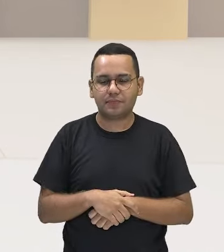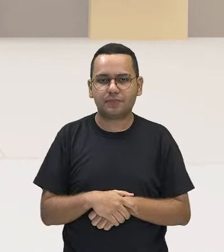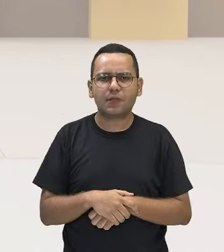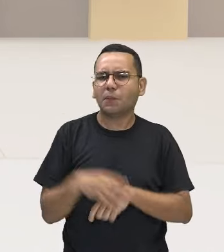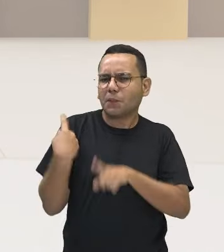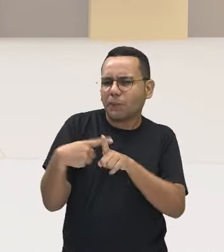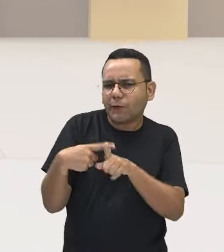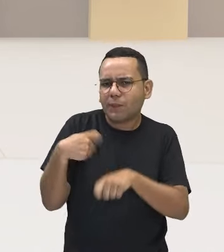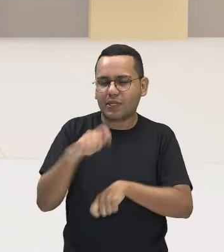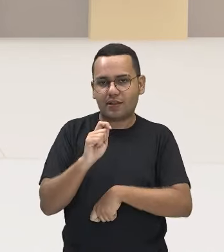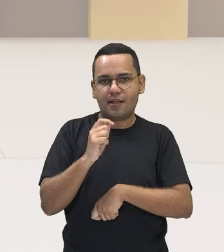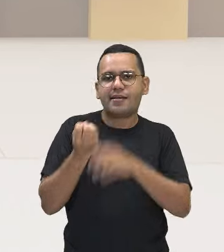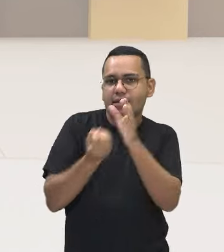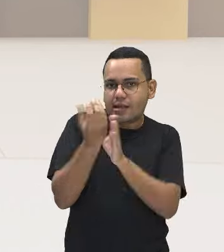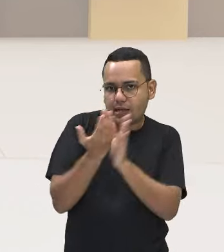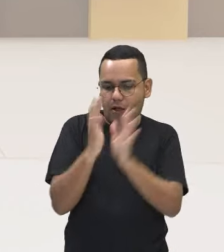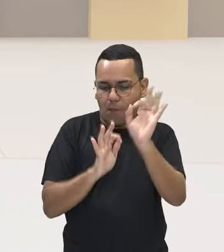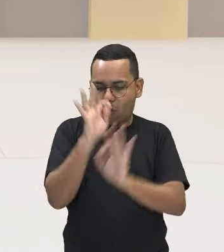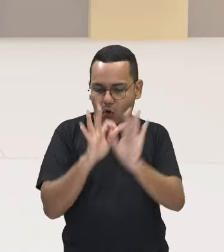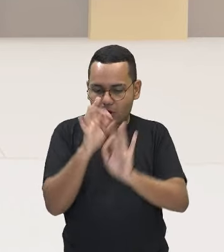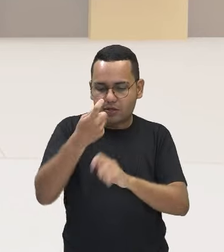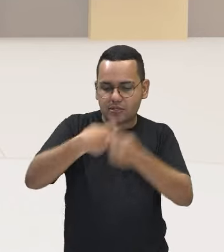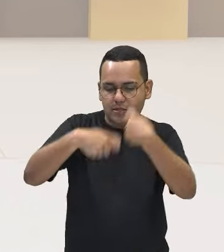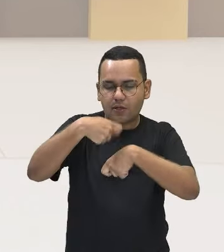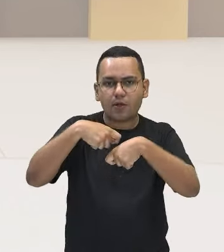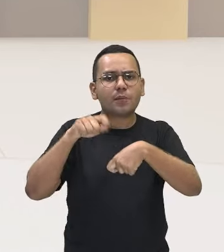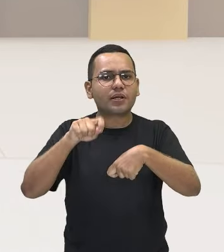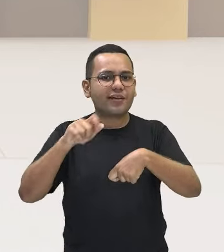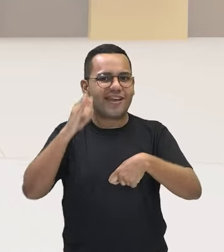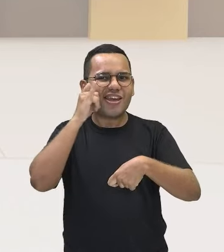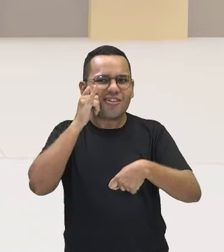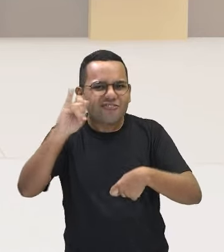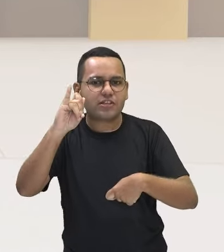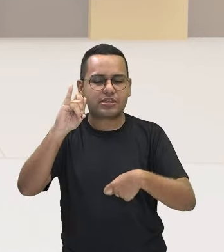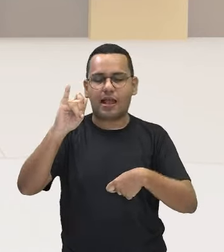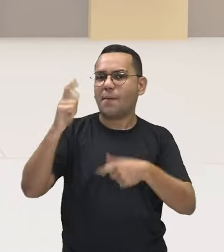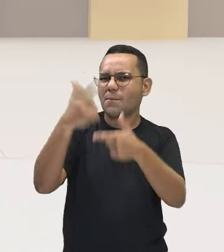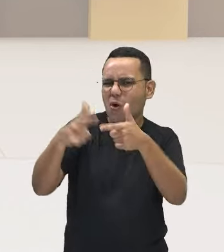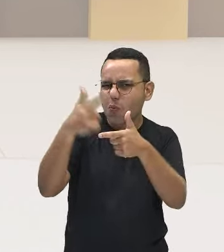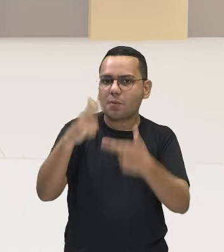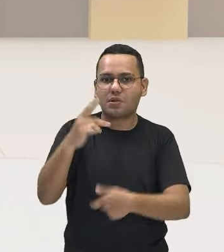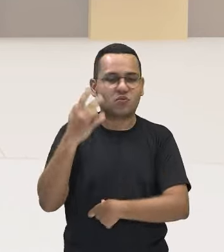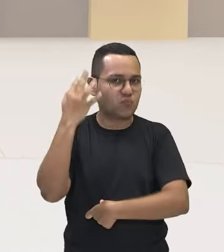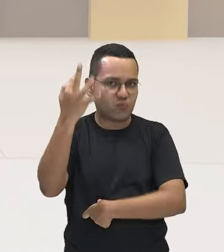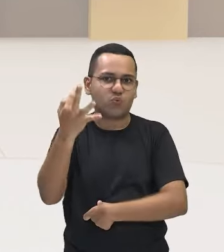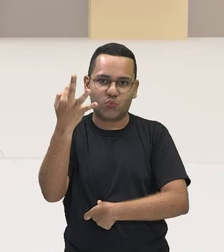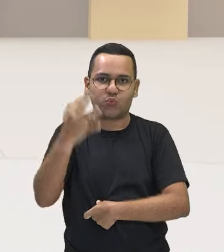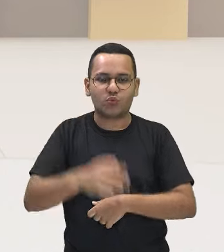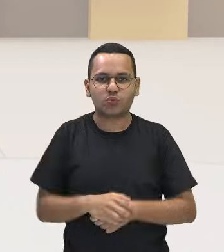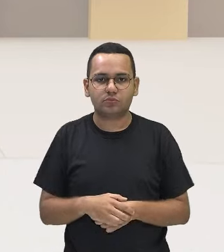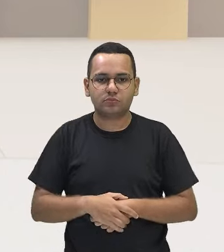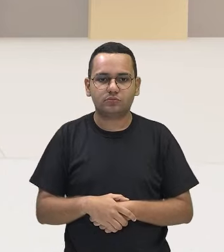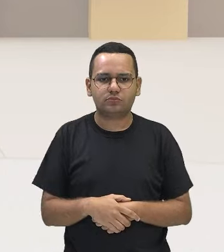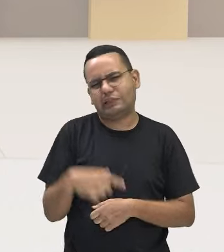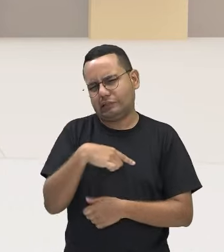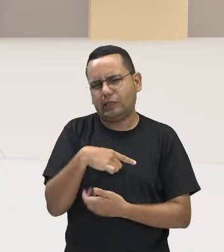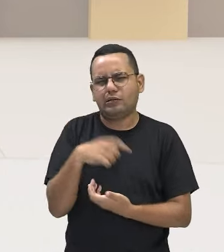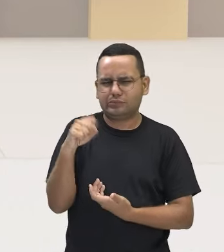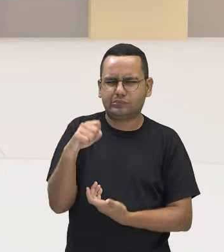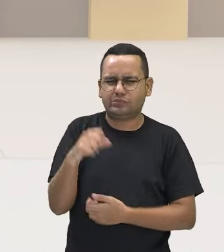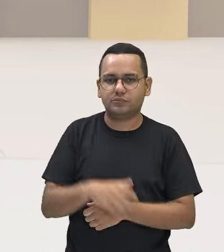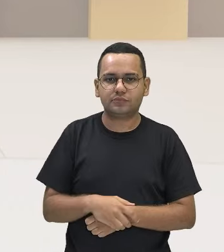de negócios para tentar evitar os problemas que podem vir a acontecer, que vão acontecer. A gente sabe que no